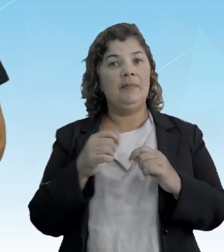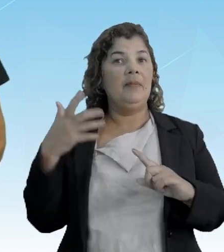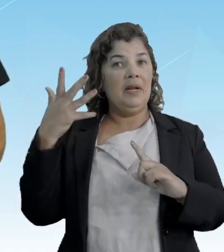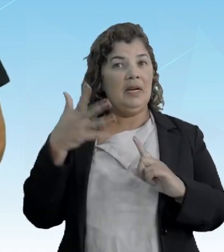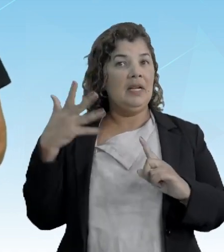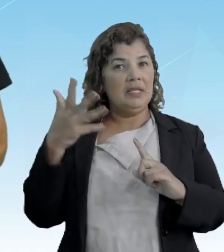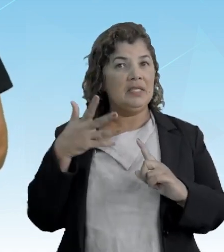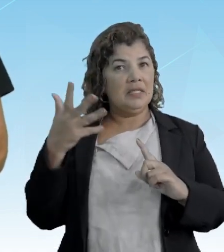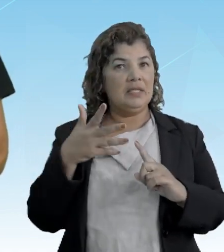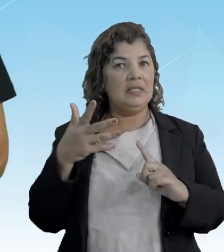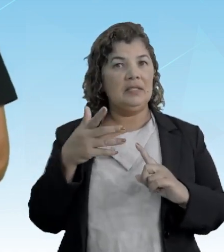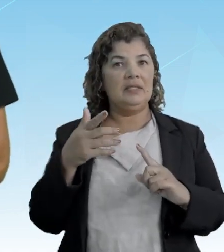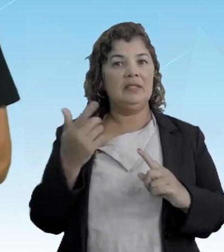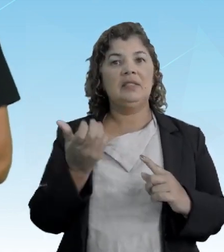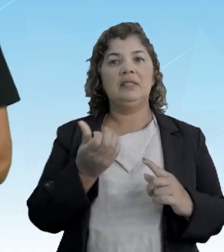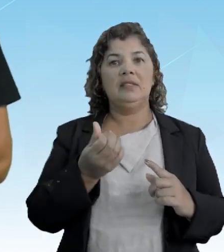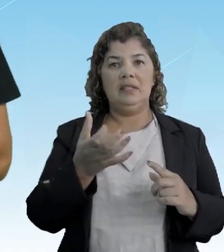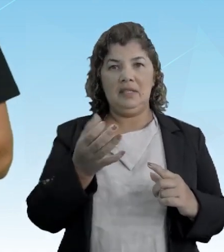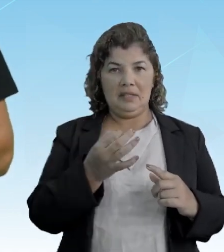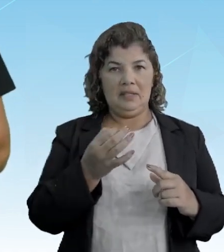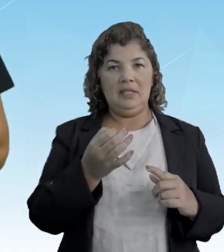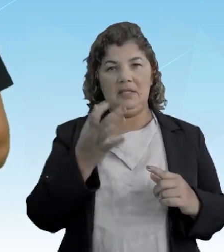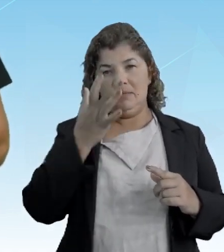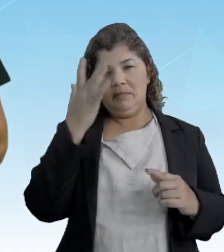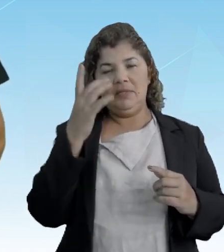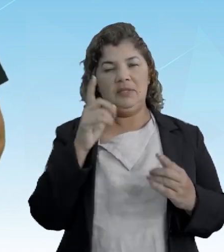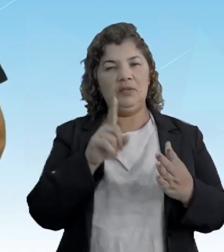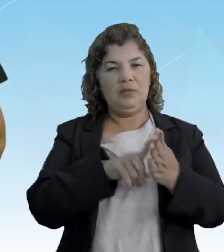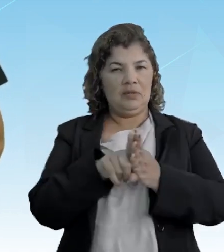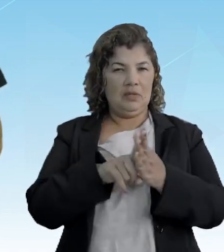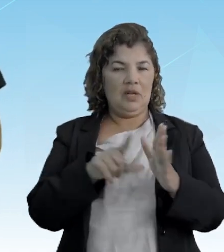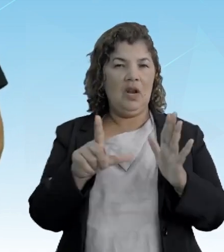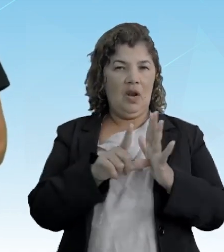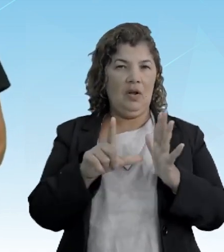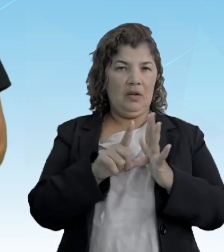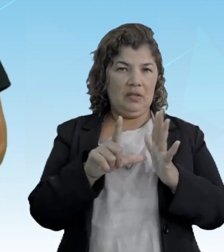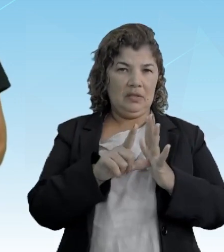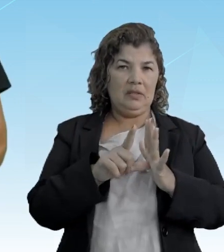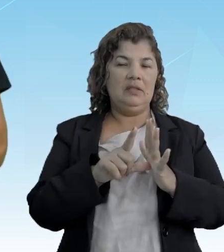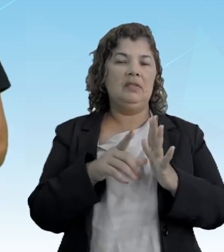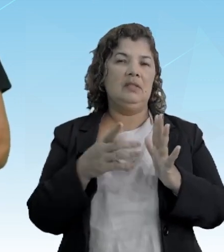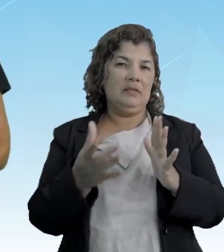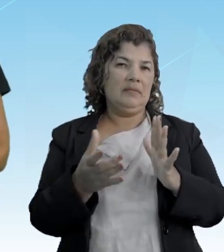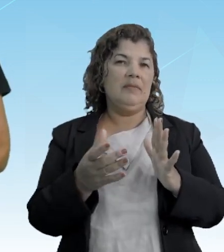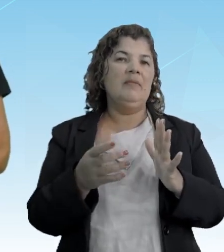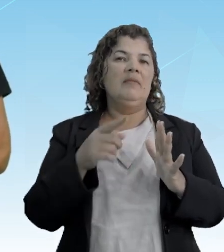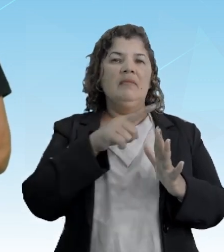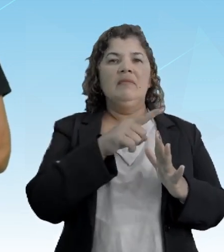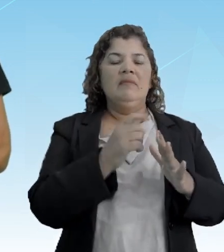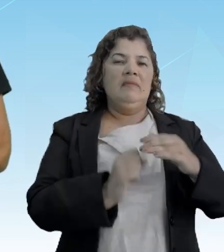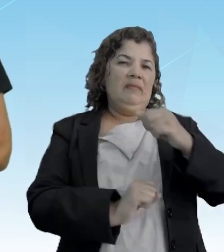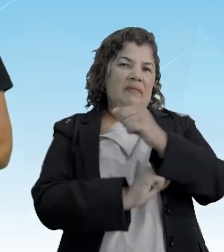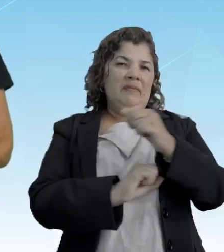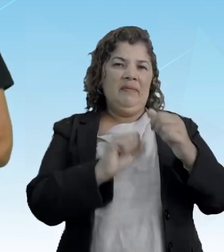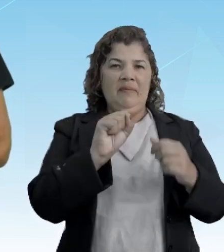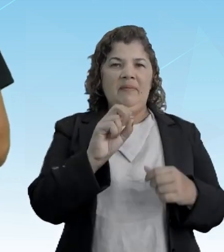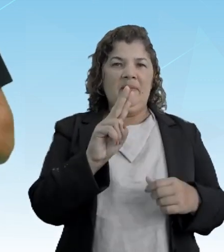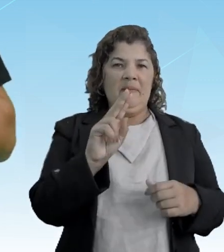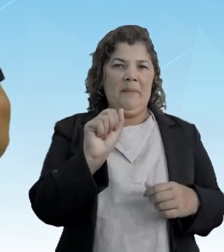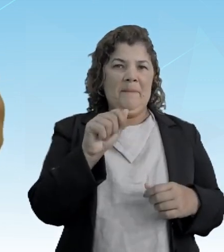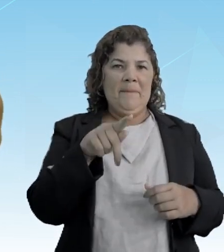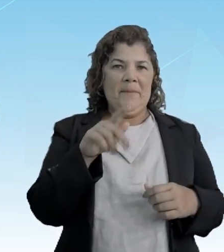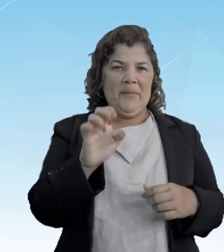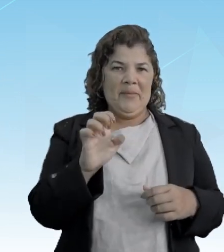palestra um dia para 60 supervisores de lojas no Porto de Suape, né? Então,